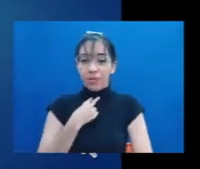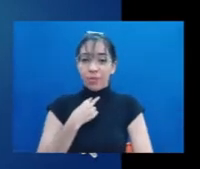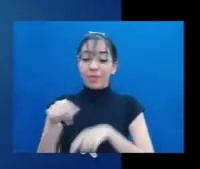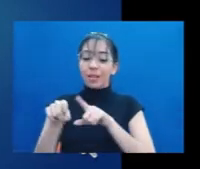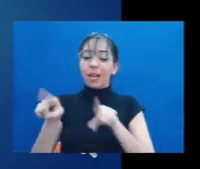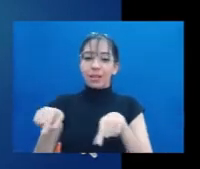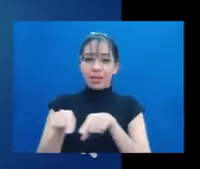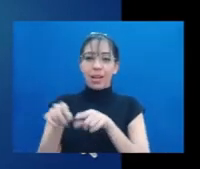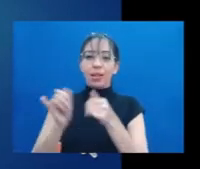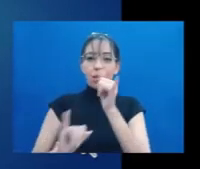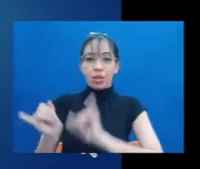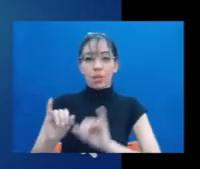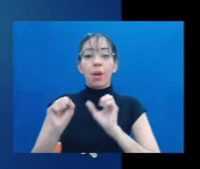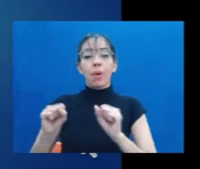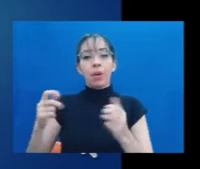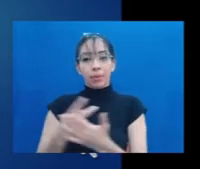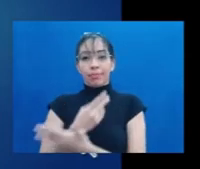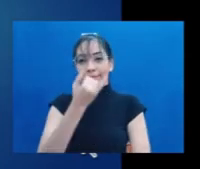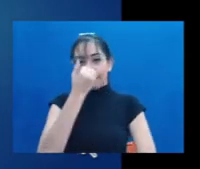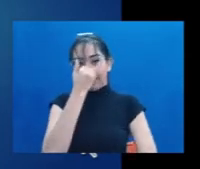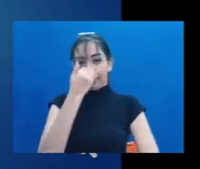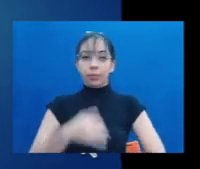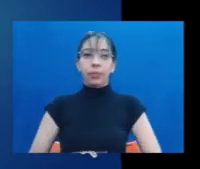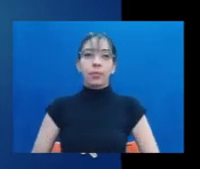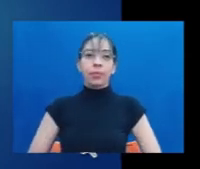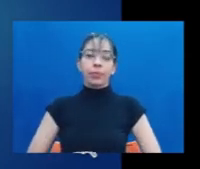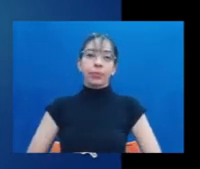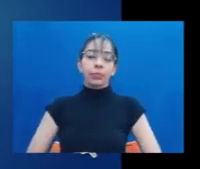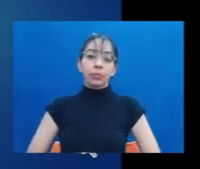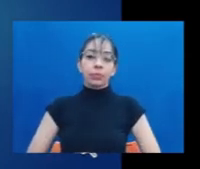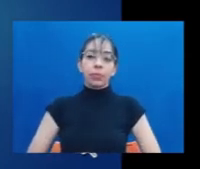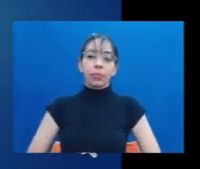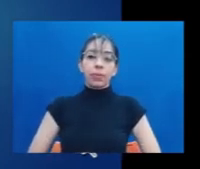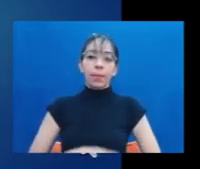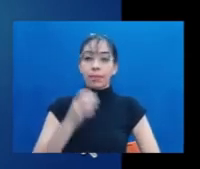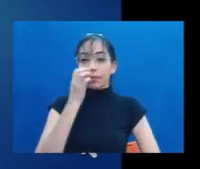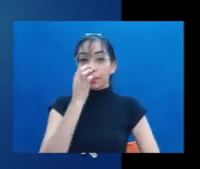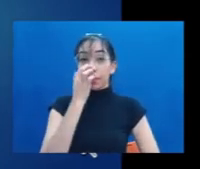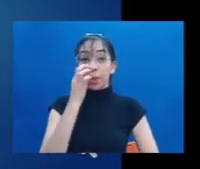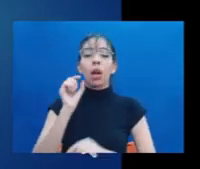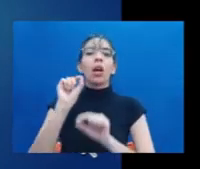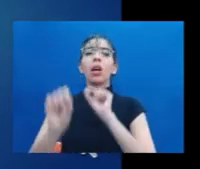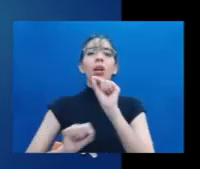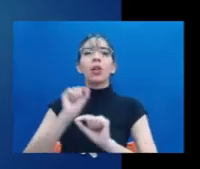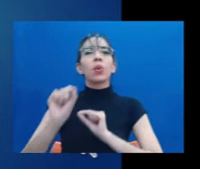apropriadas, são considerados aí um ato inseguro que pode resultar em problemas, né, graves.